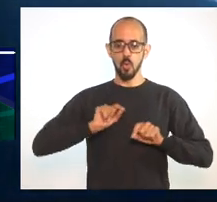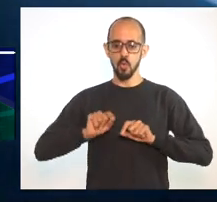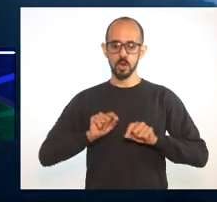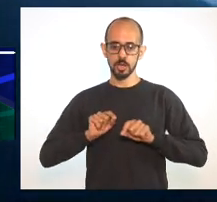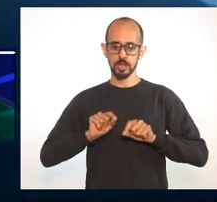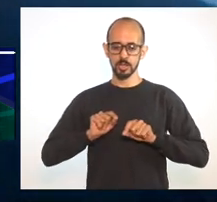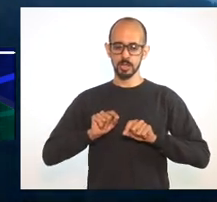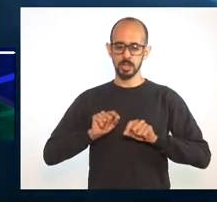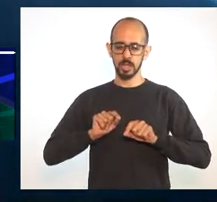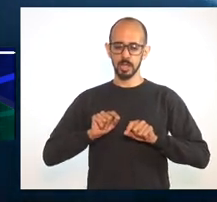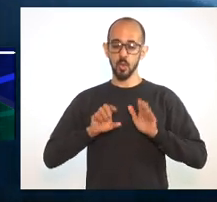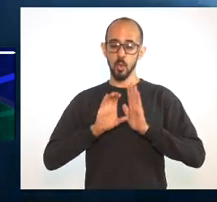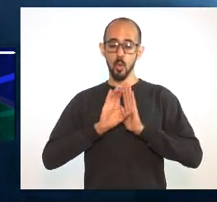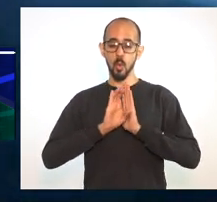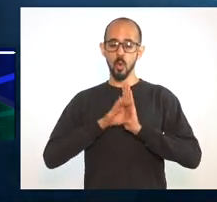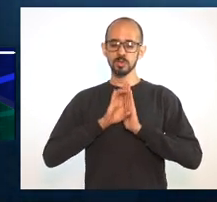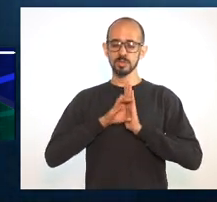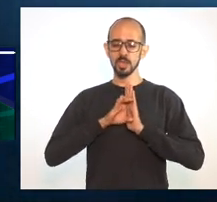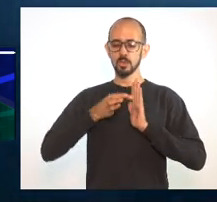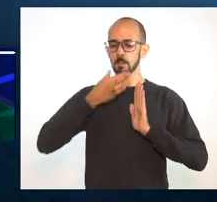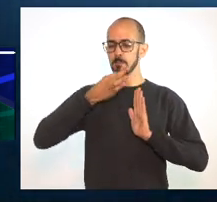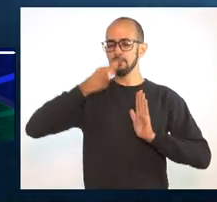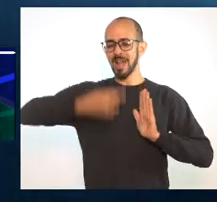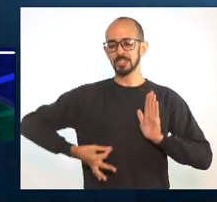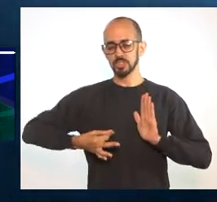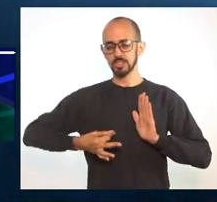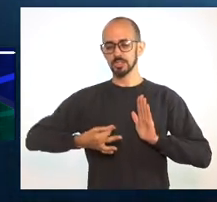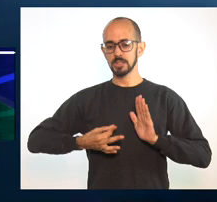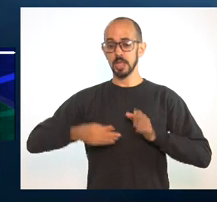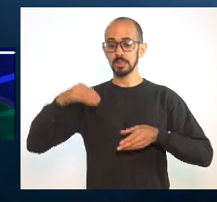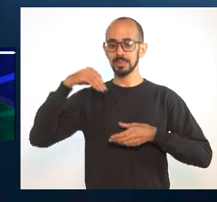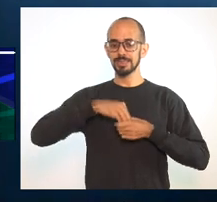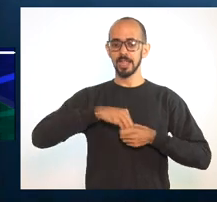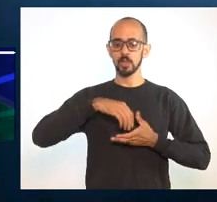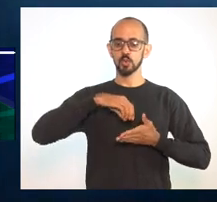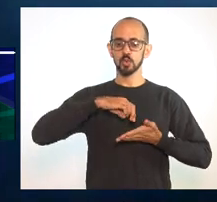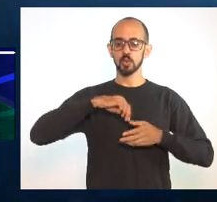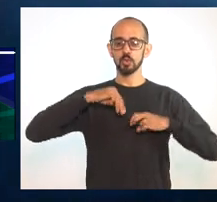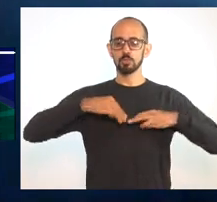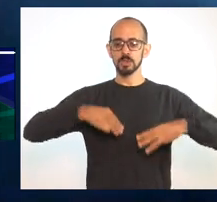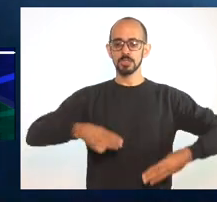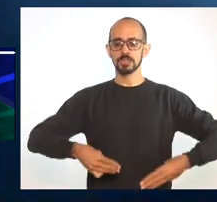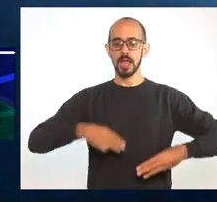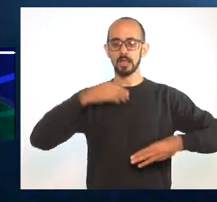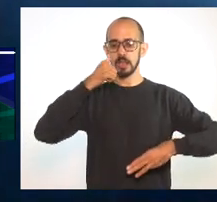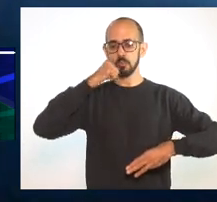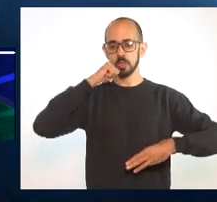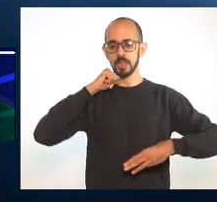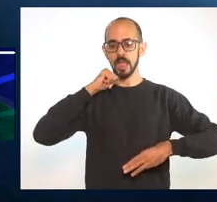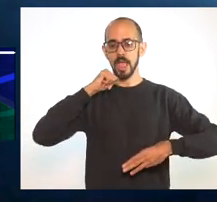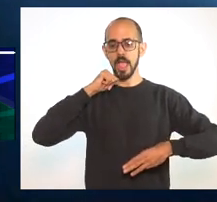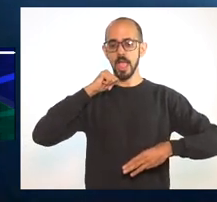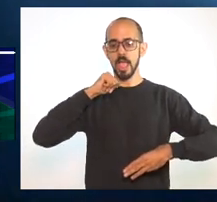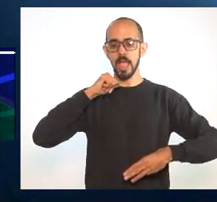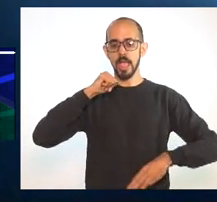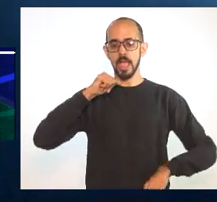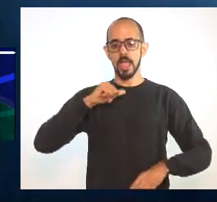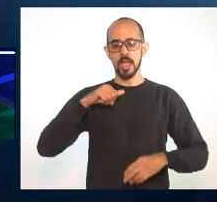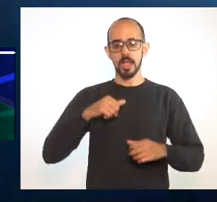concepções machistas até no Ministério da Mulher, até na Presidência da República. Mas dia a dia,